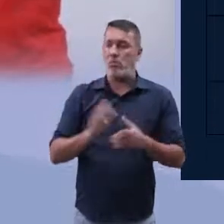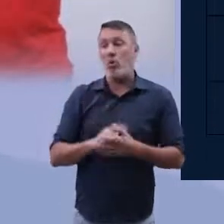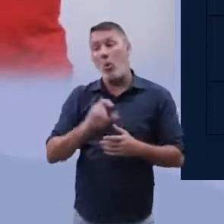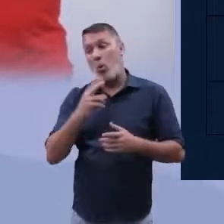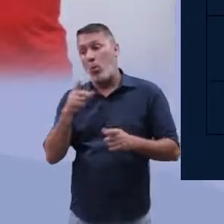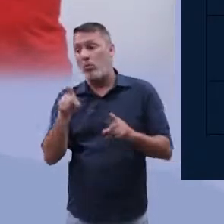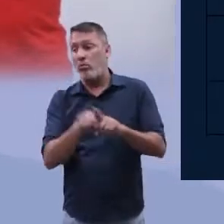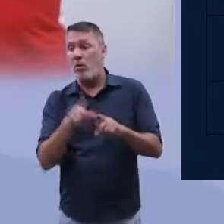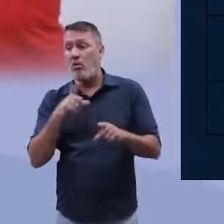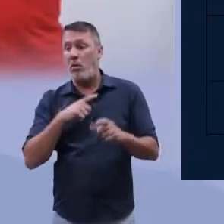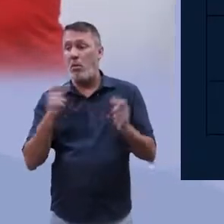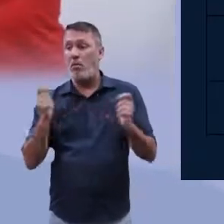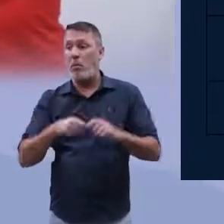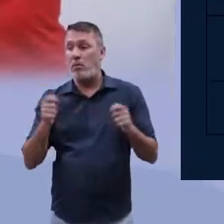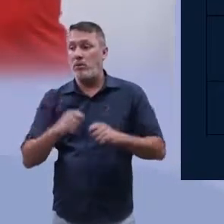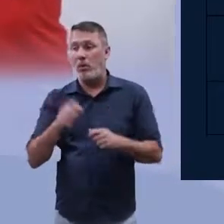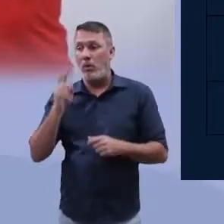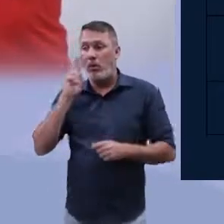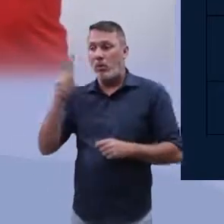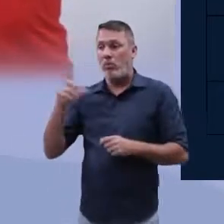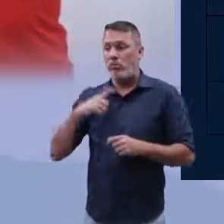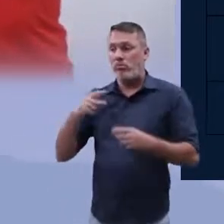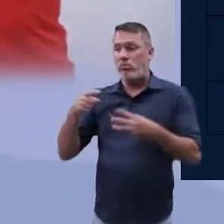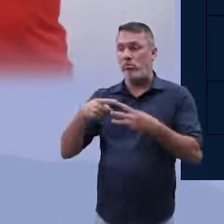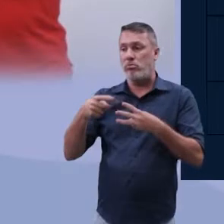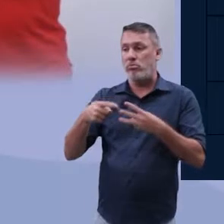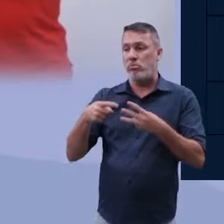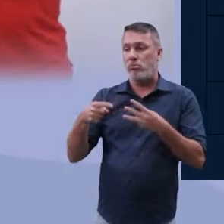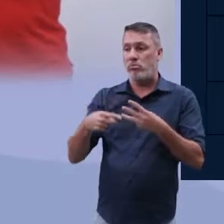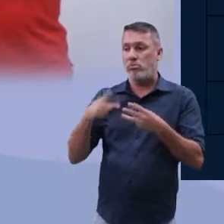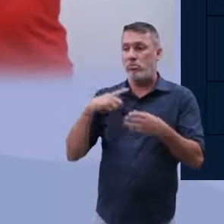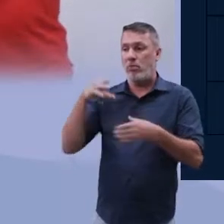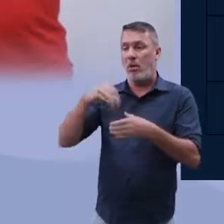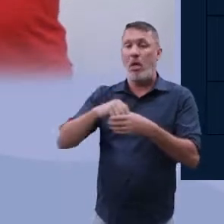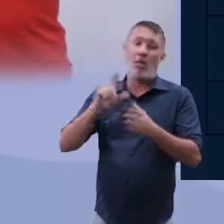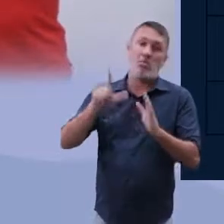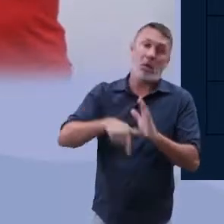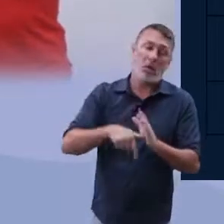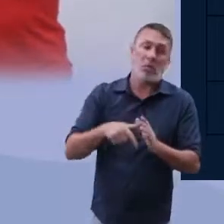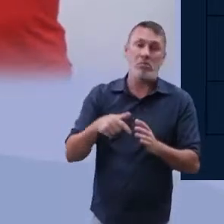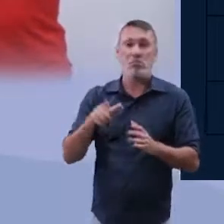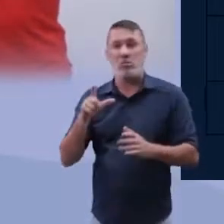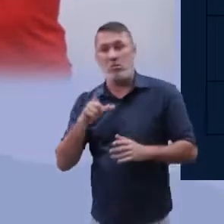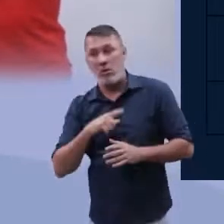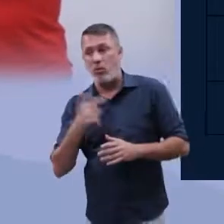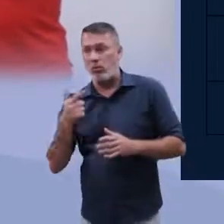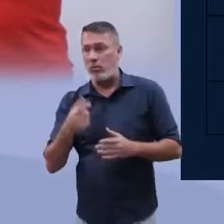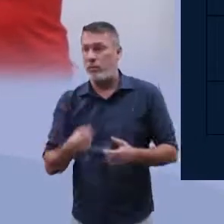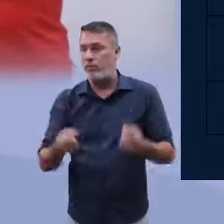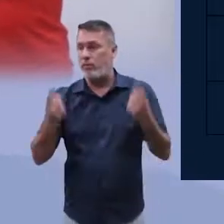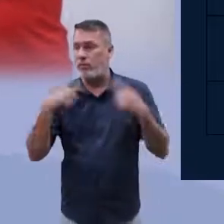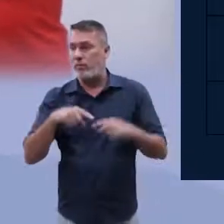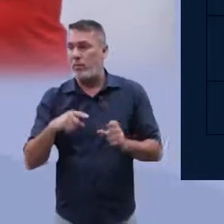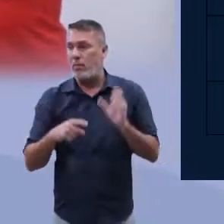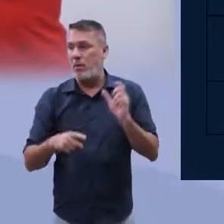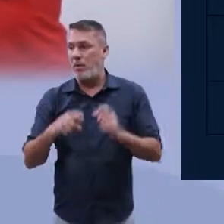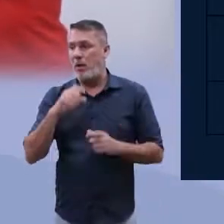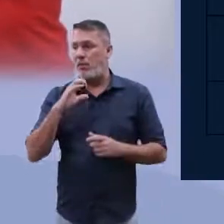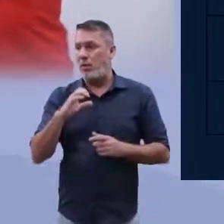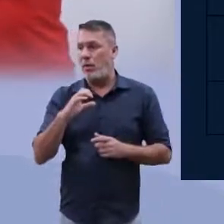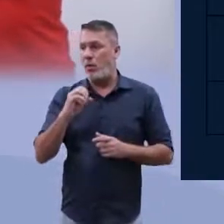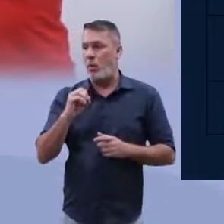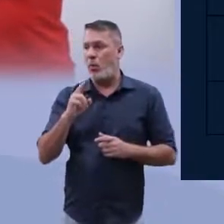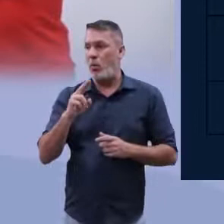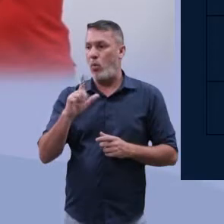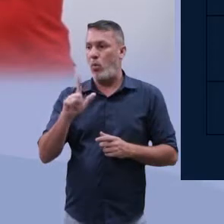pode usar. Ou então, uma possibilidade. He can be late. Né? Ele pode estar atrasado. O could. Tá vendo